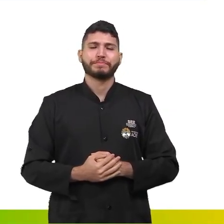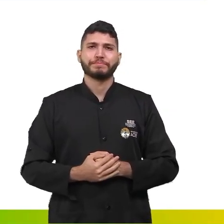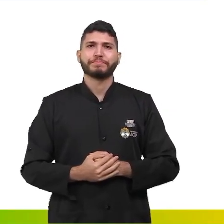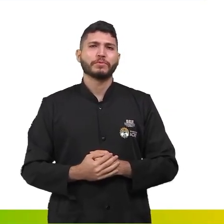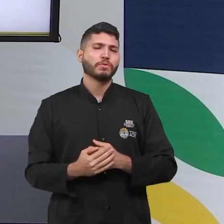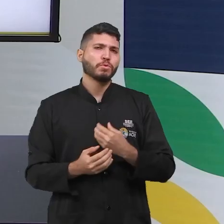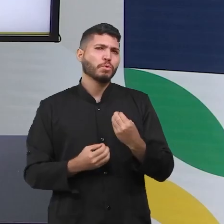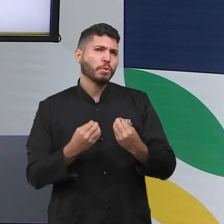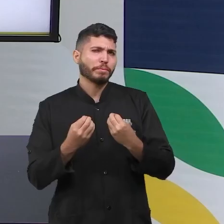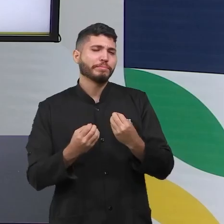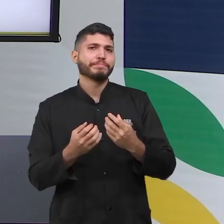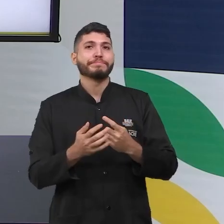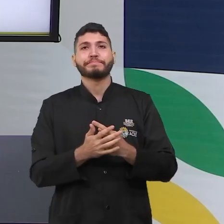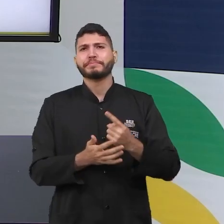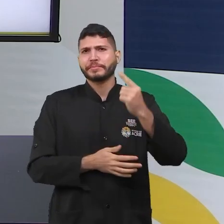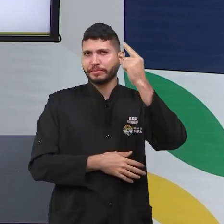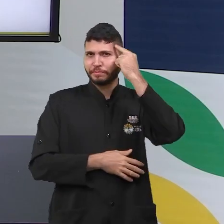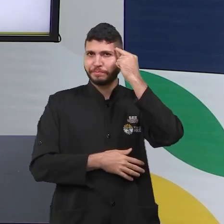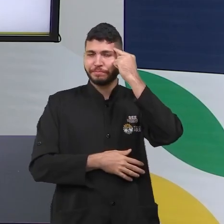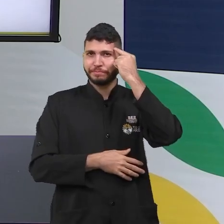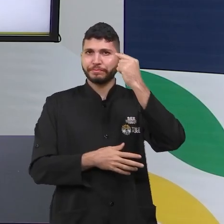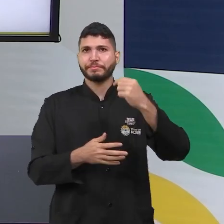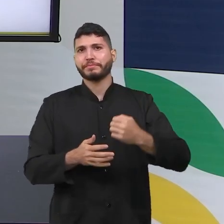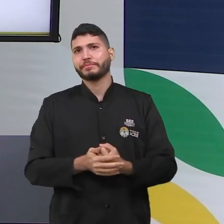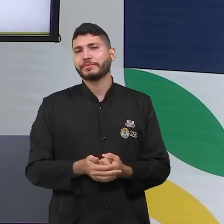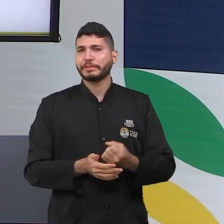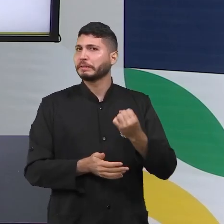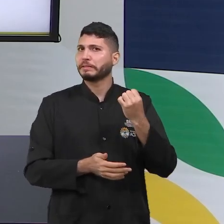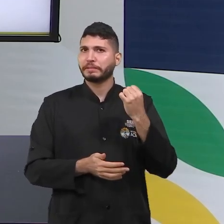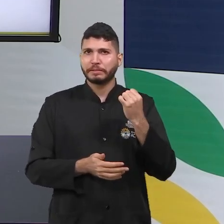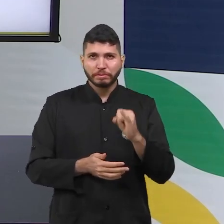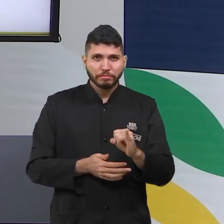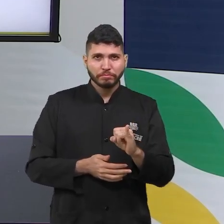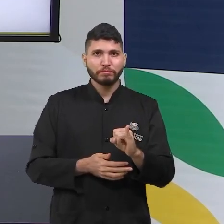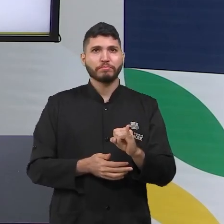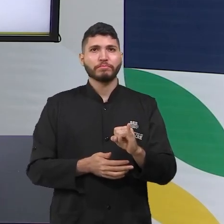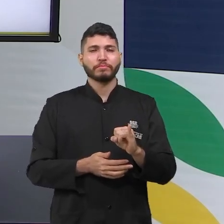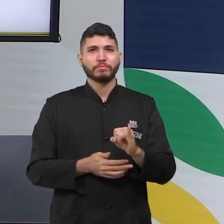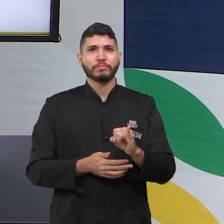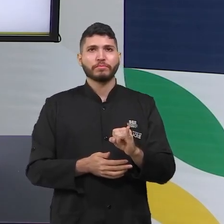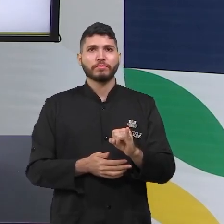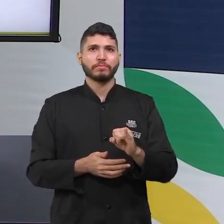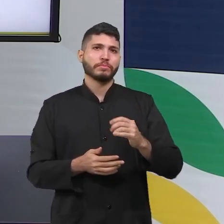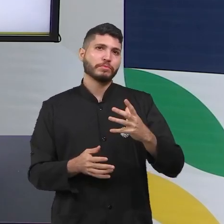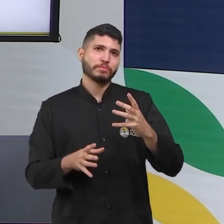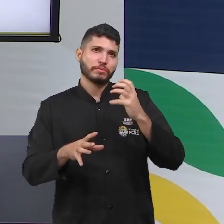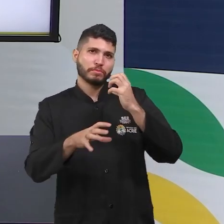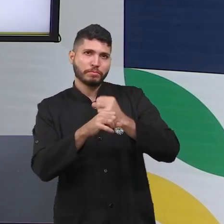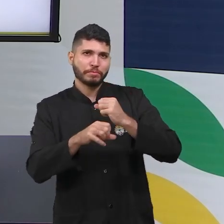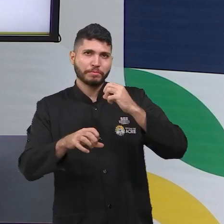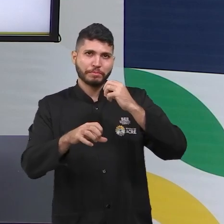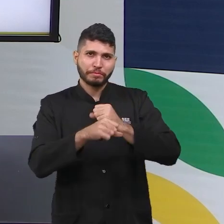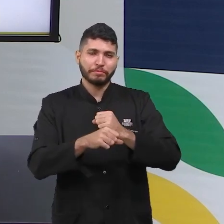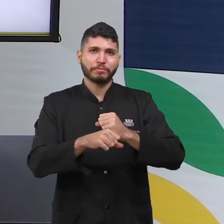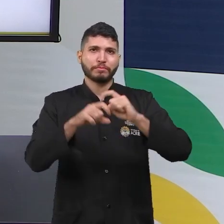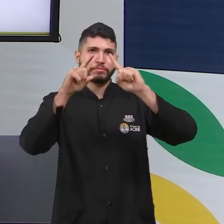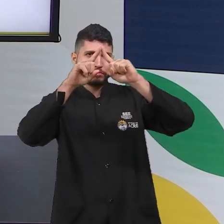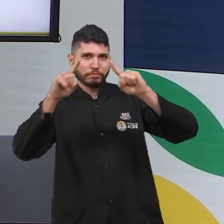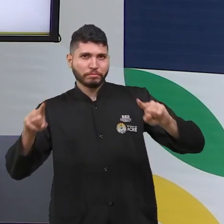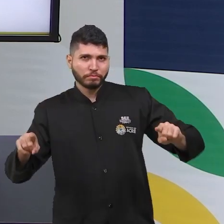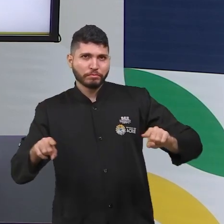Agora, imagine comigo, se todas as vezes que formos calcular um